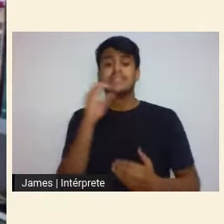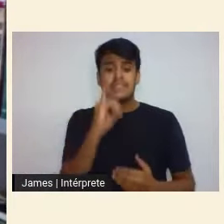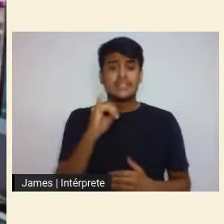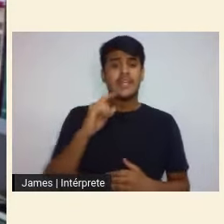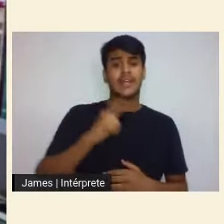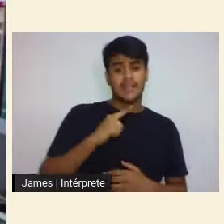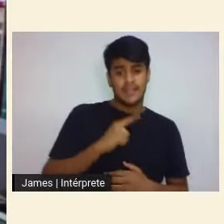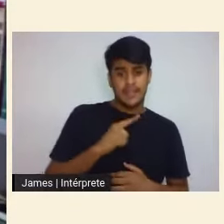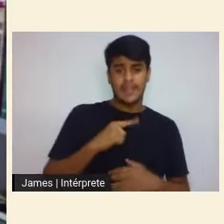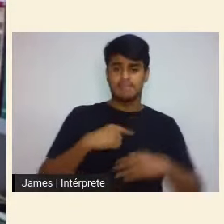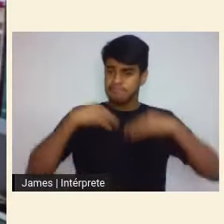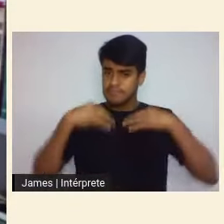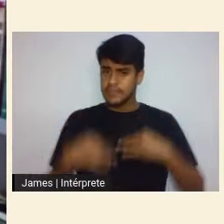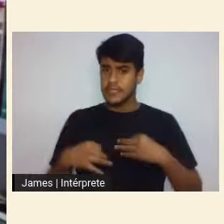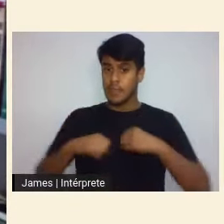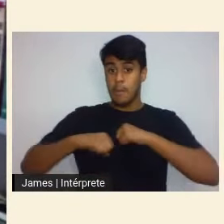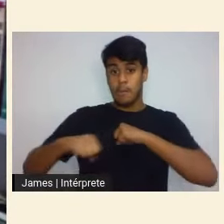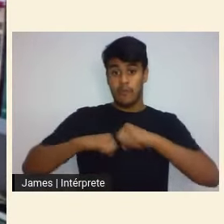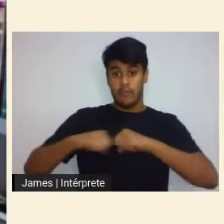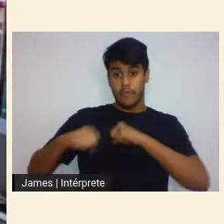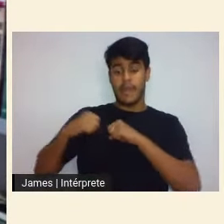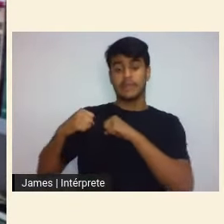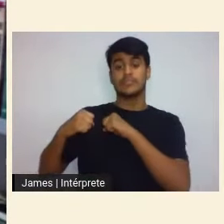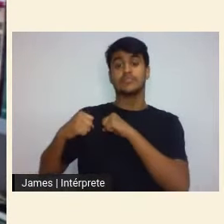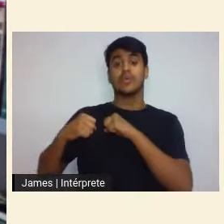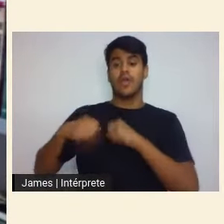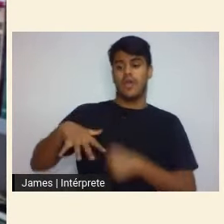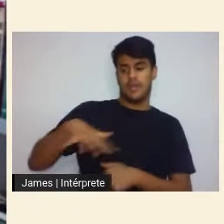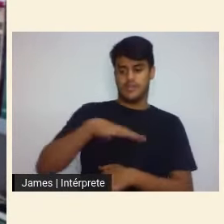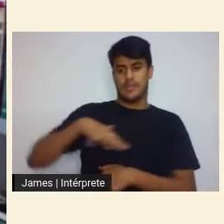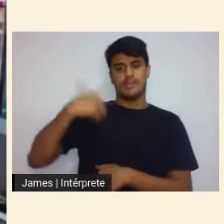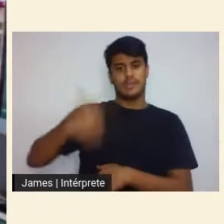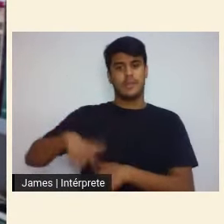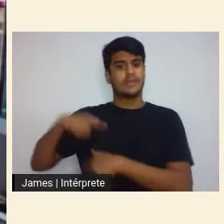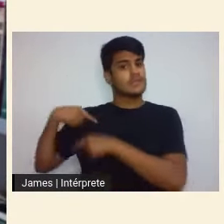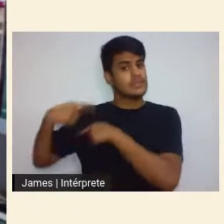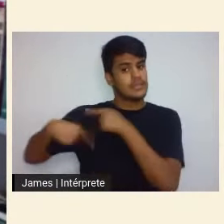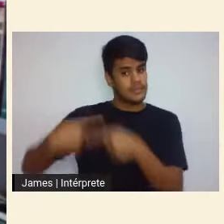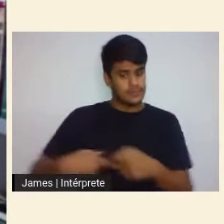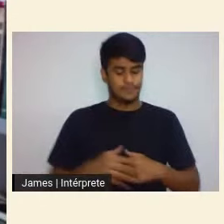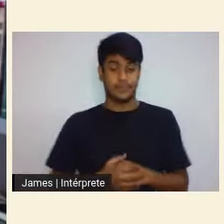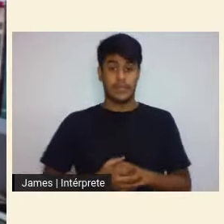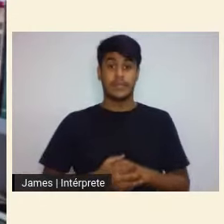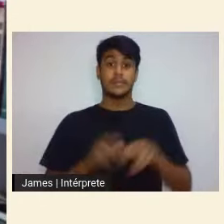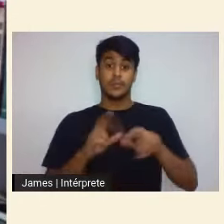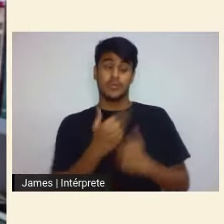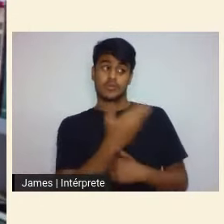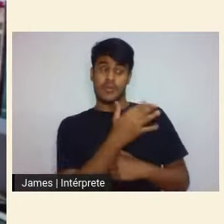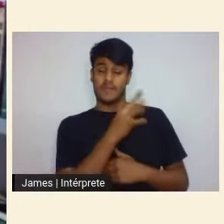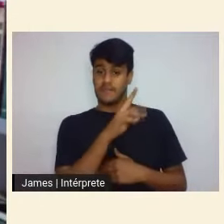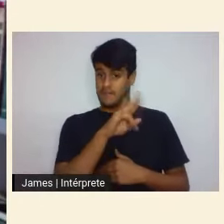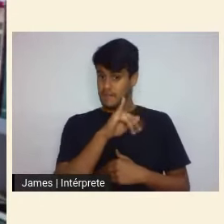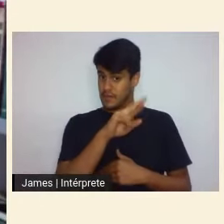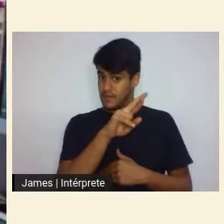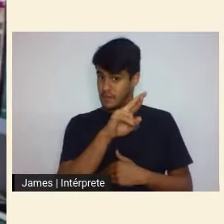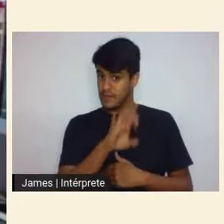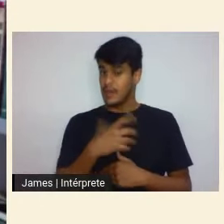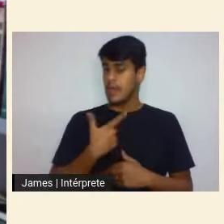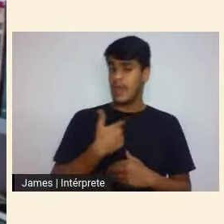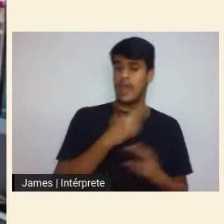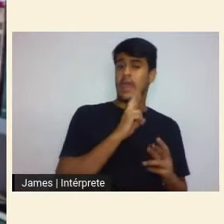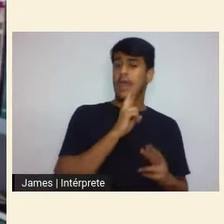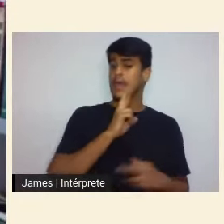existência do movimento regionalista e tradicionalista. Então, Freire responde, né, essa